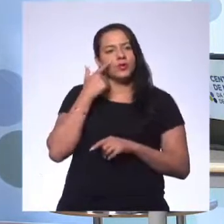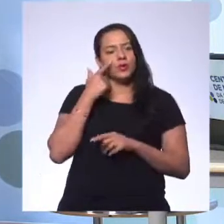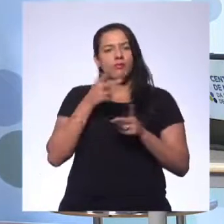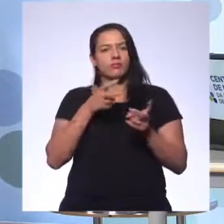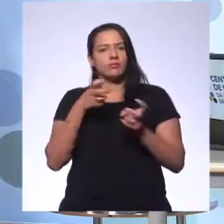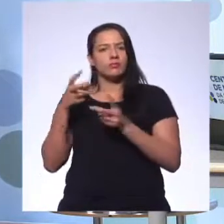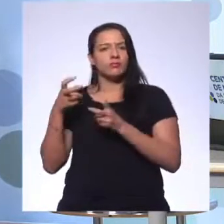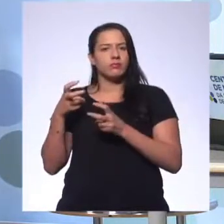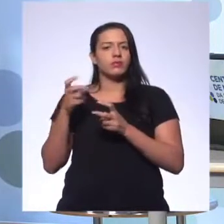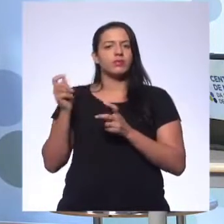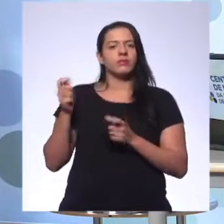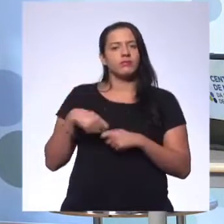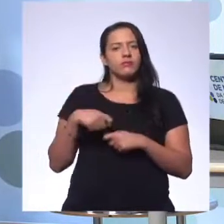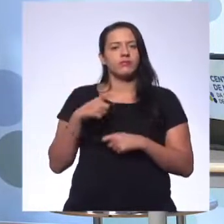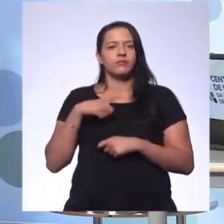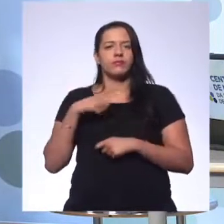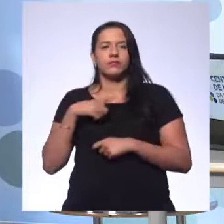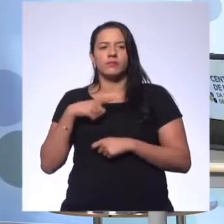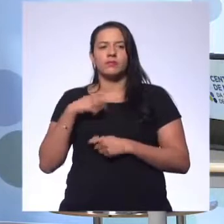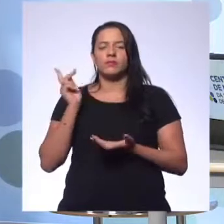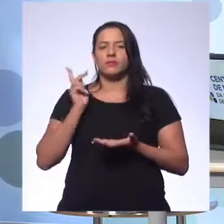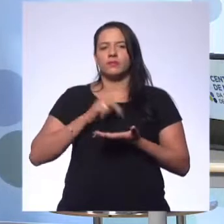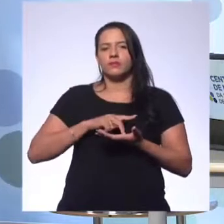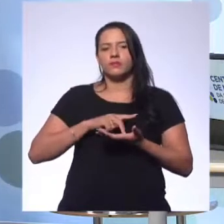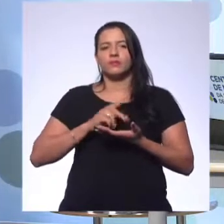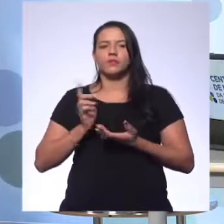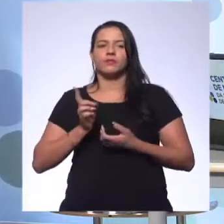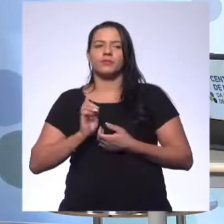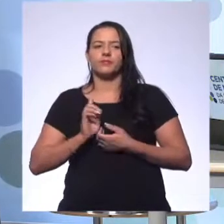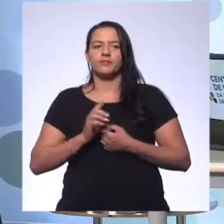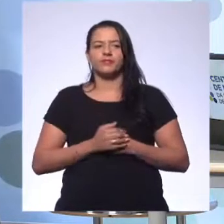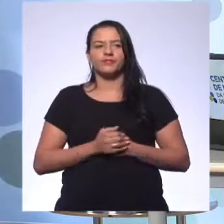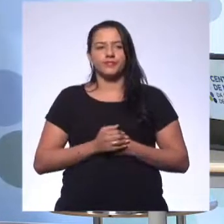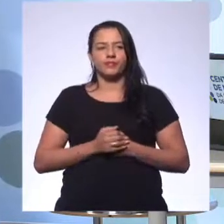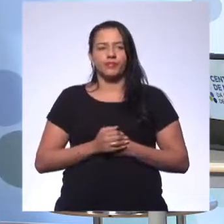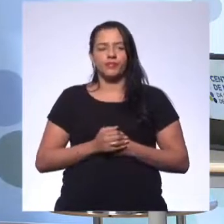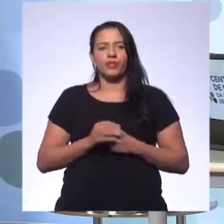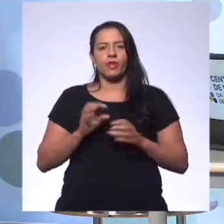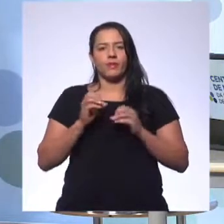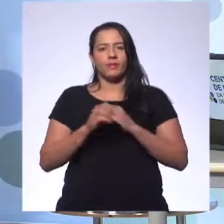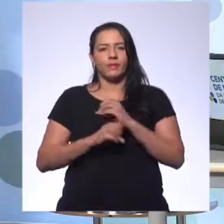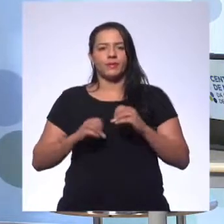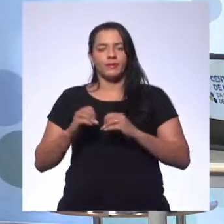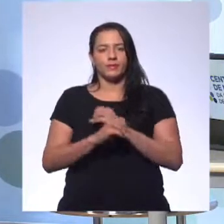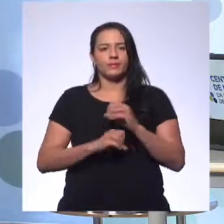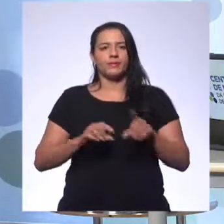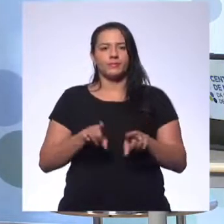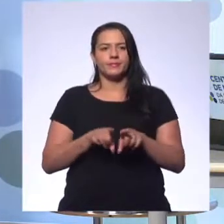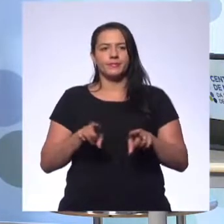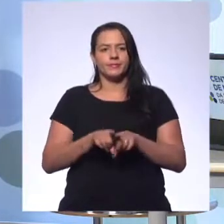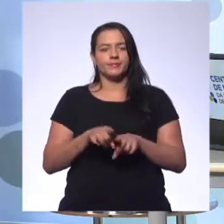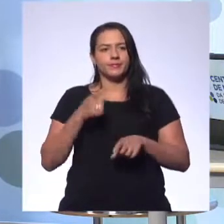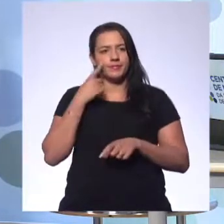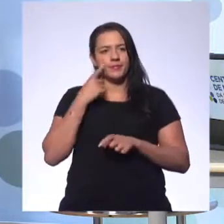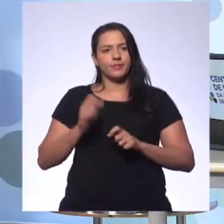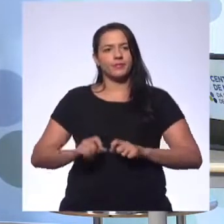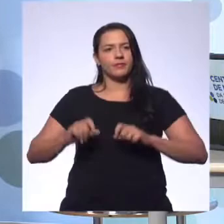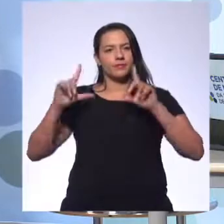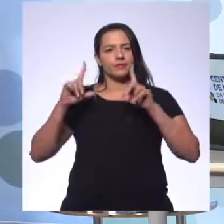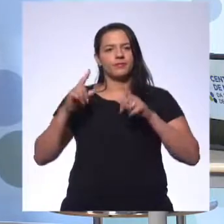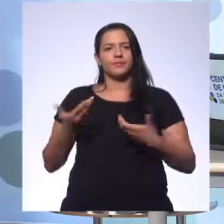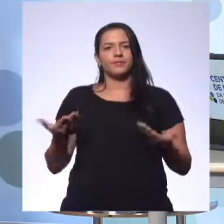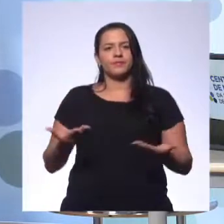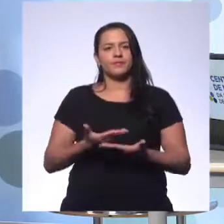se realmente isso está de acordo a nível molecular também. Tá? Então, aqui a gente tem uma